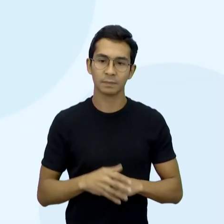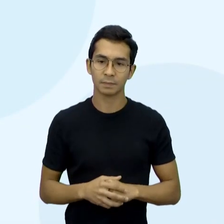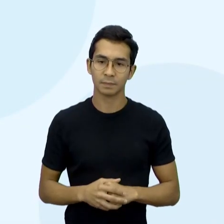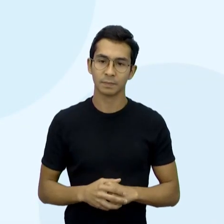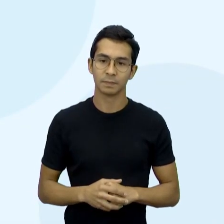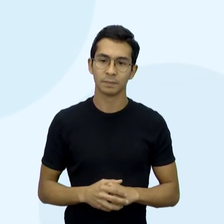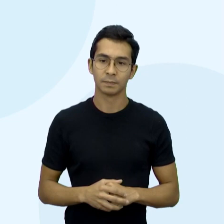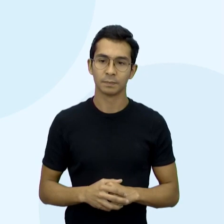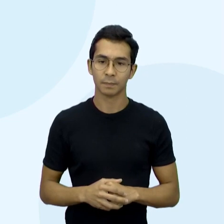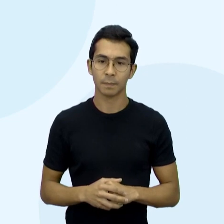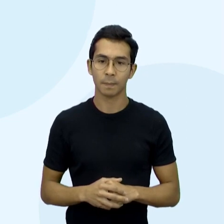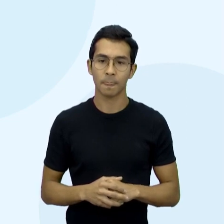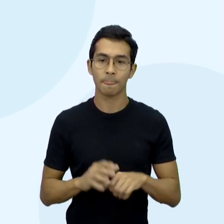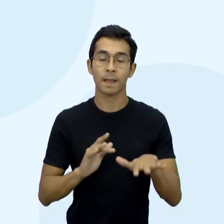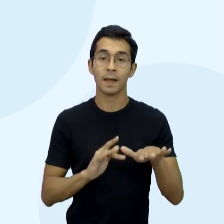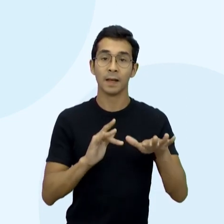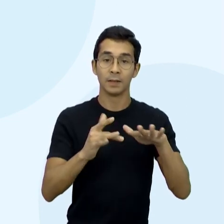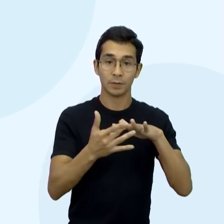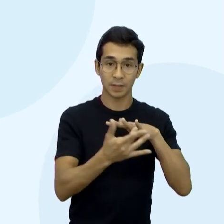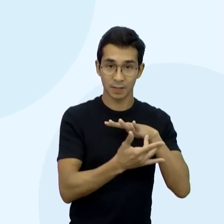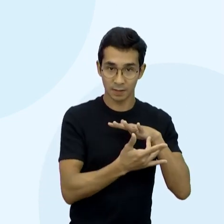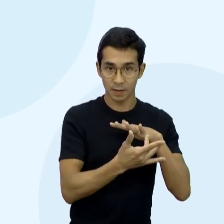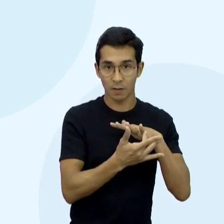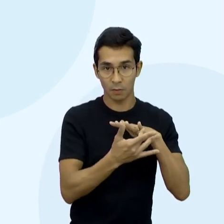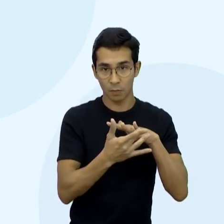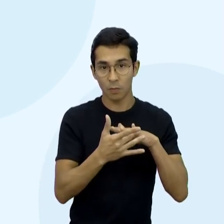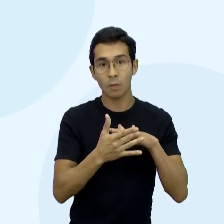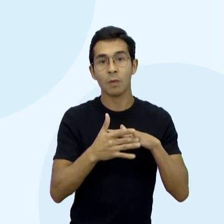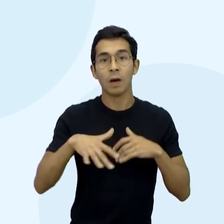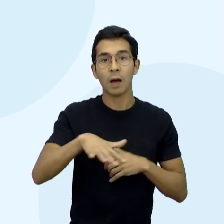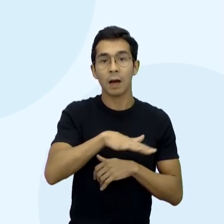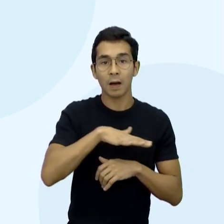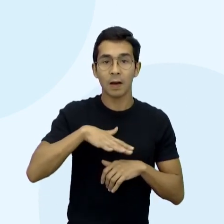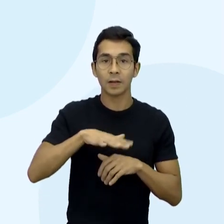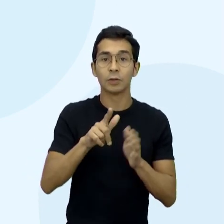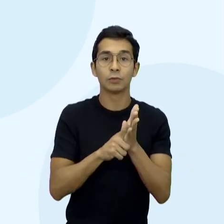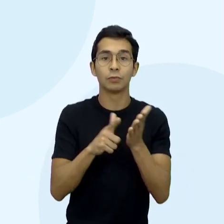papel das redes sociais no universo do jornalismo?